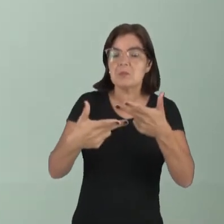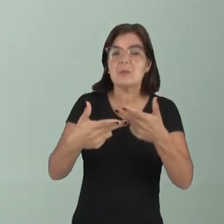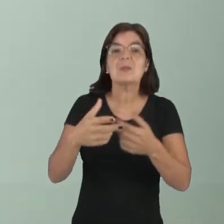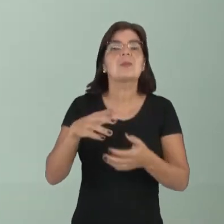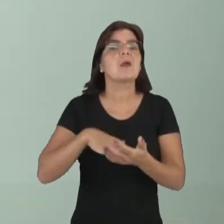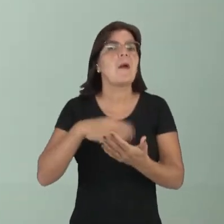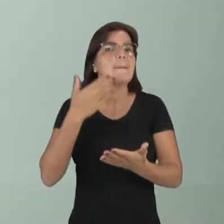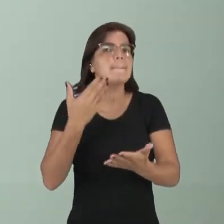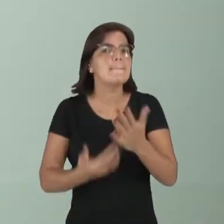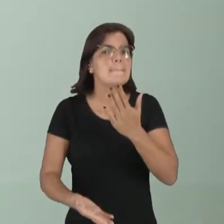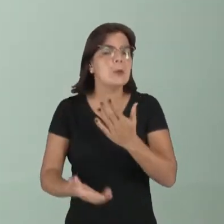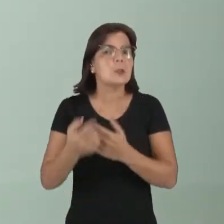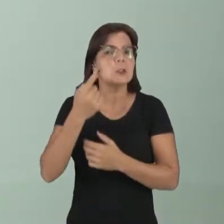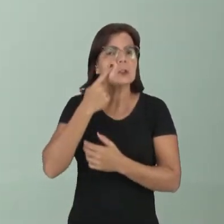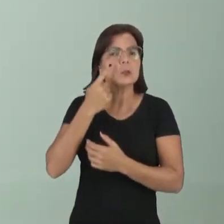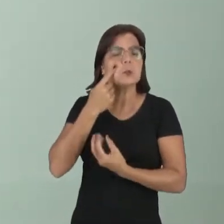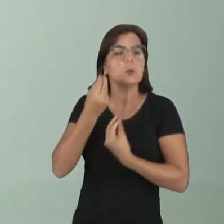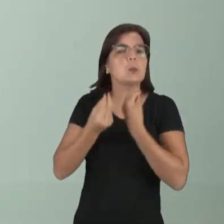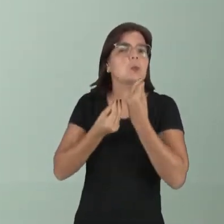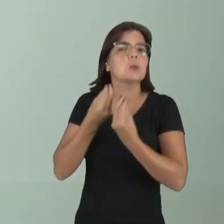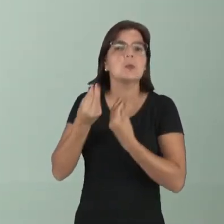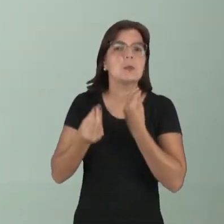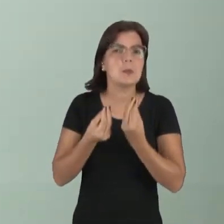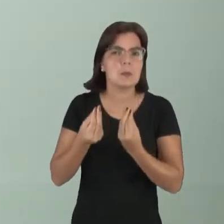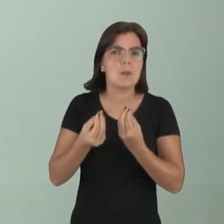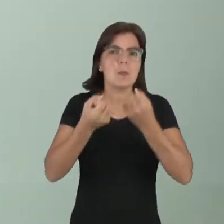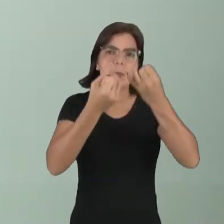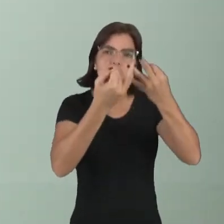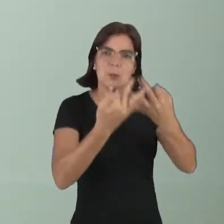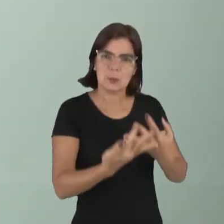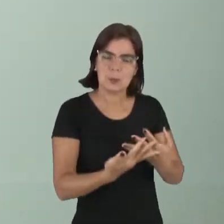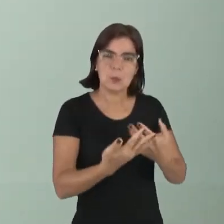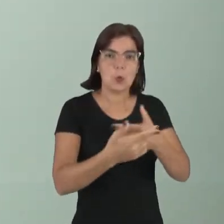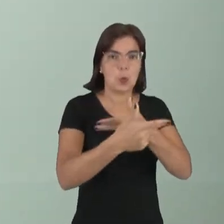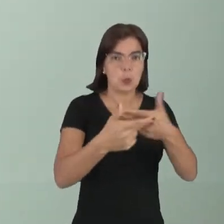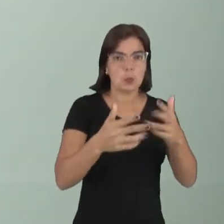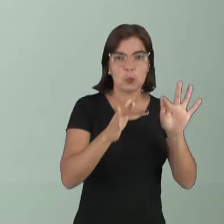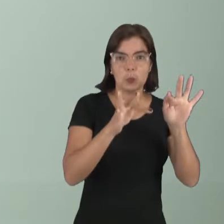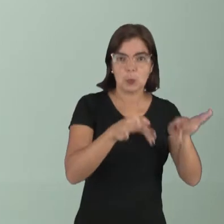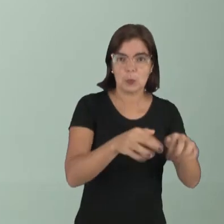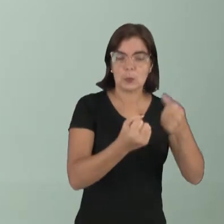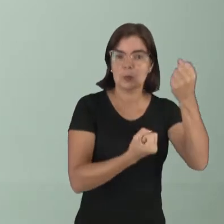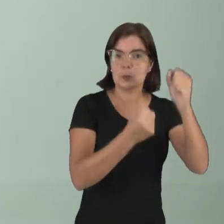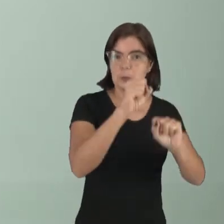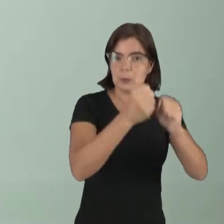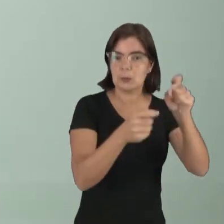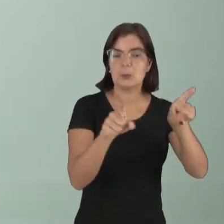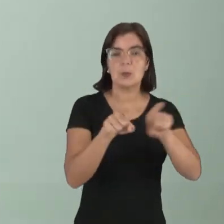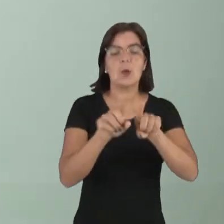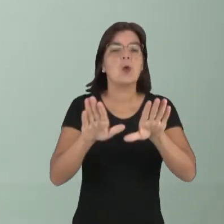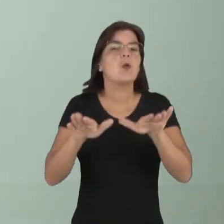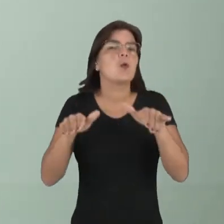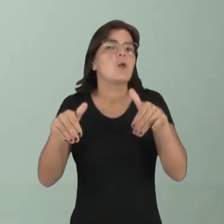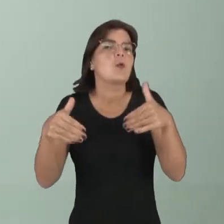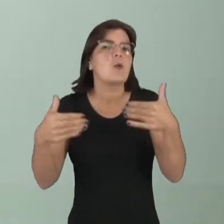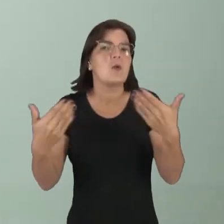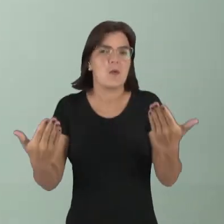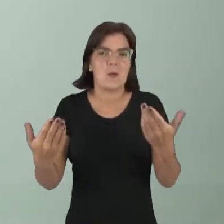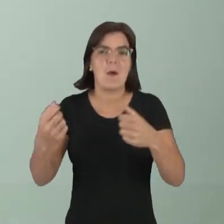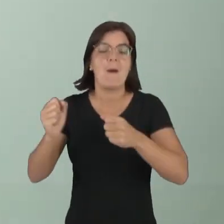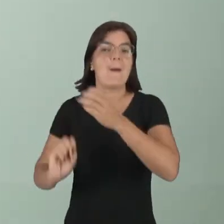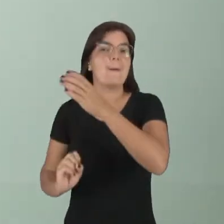ela perdeu esse vínculo de conceito entre o produto final industrializado e qual é a